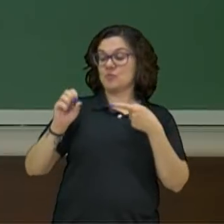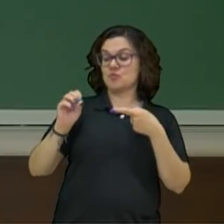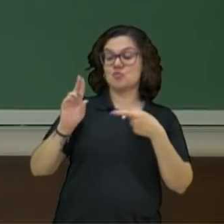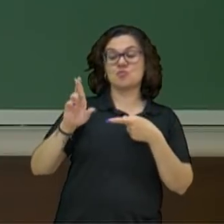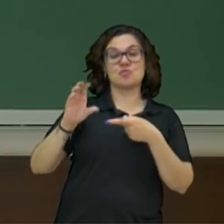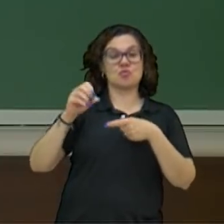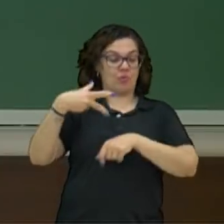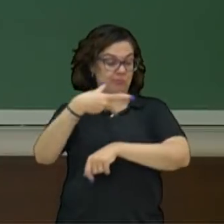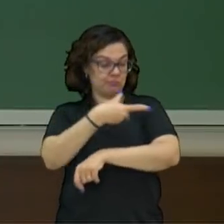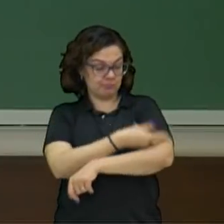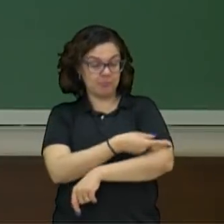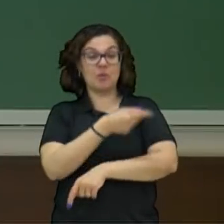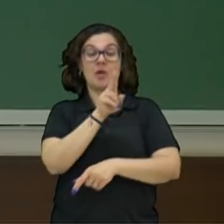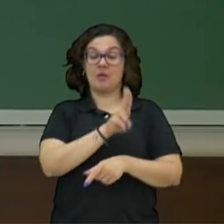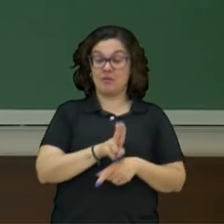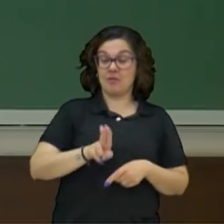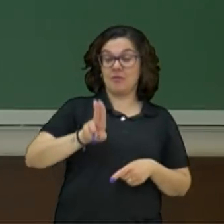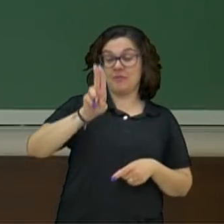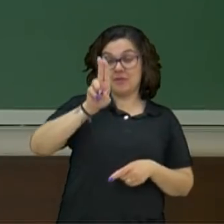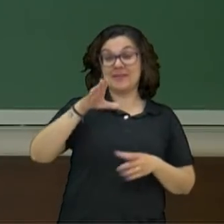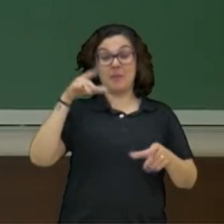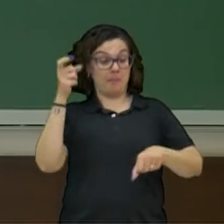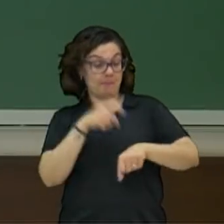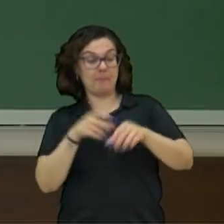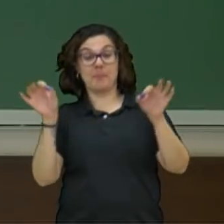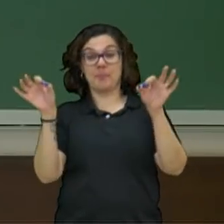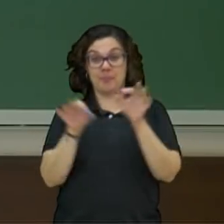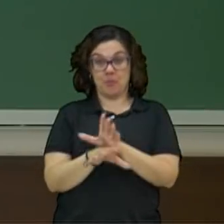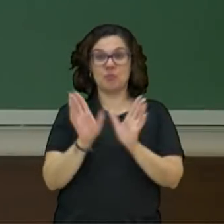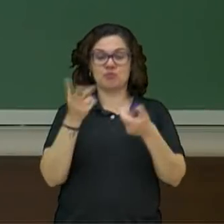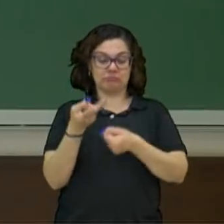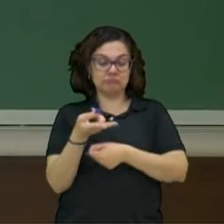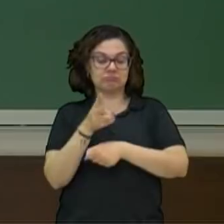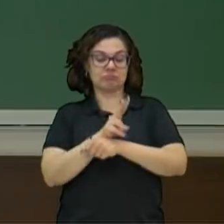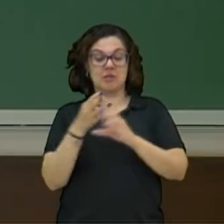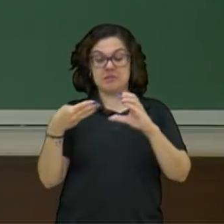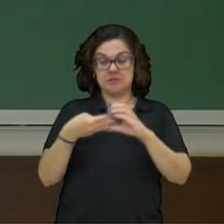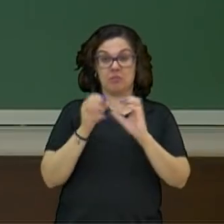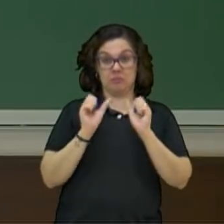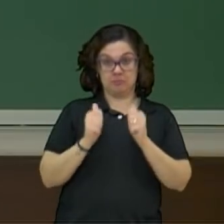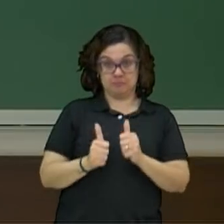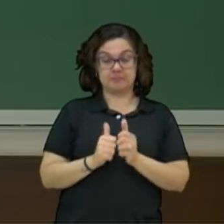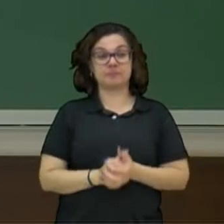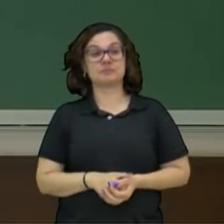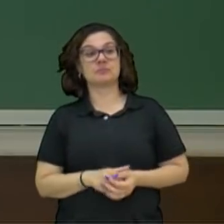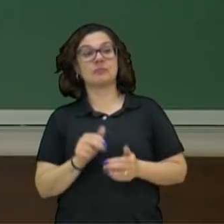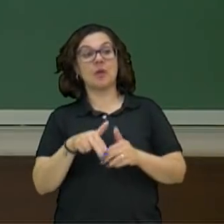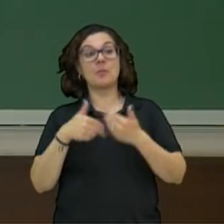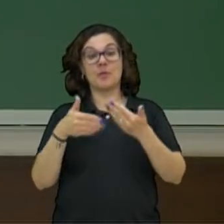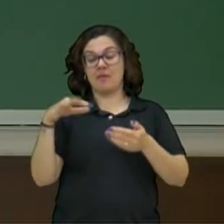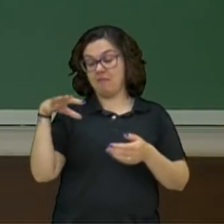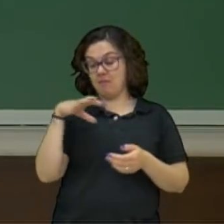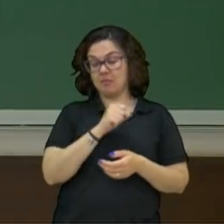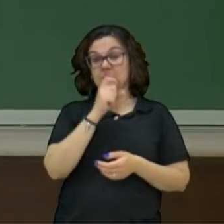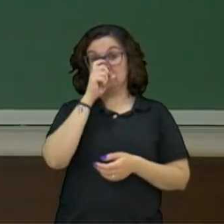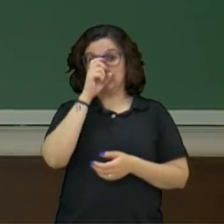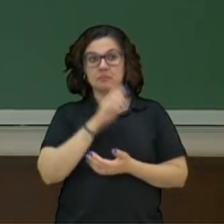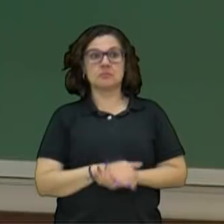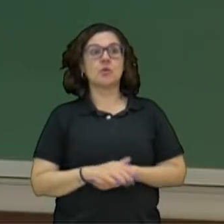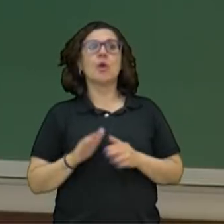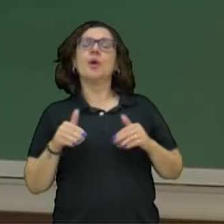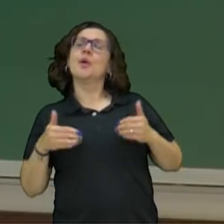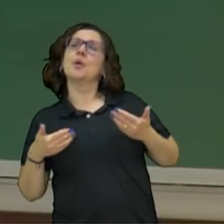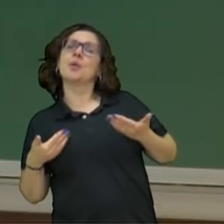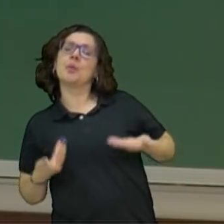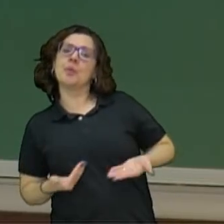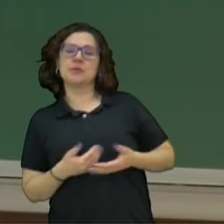acontecer? Ela vai receber esses anticorpos prontos, tá? Essa é uma das diferenças. Então, é para casos de emergência. Quando?